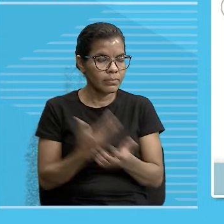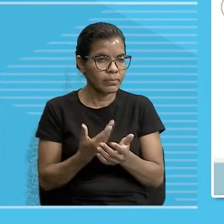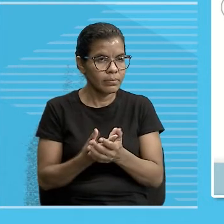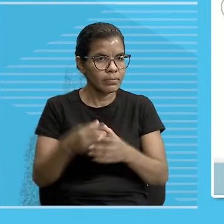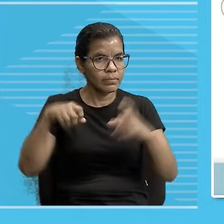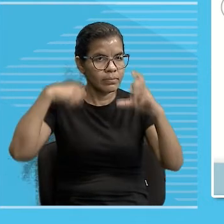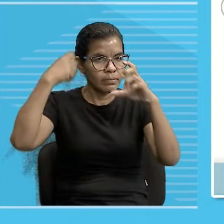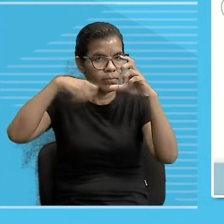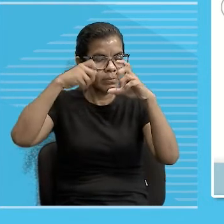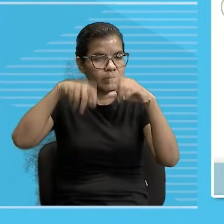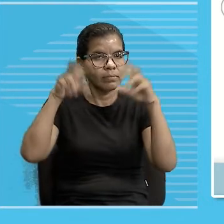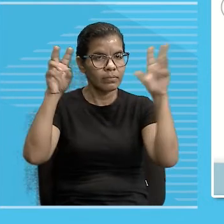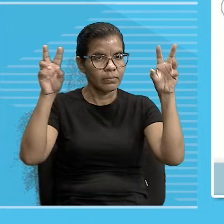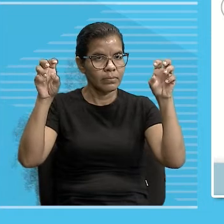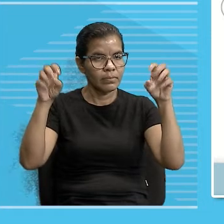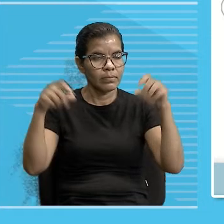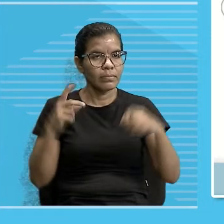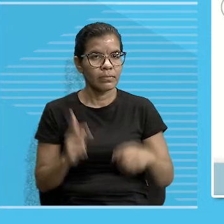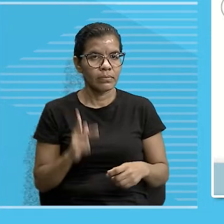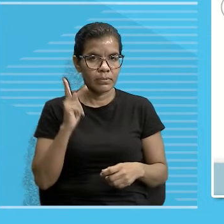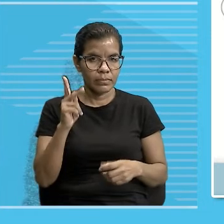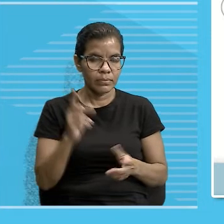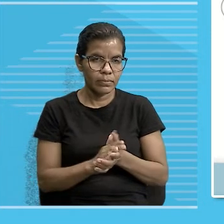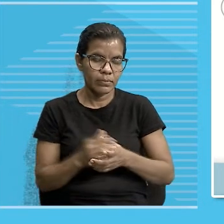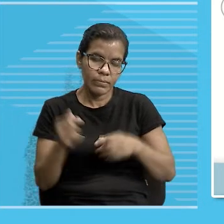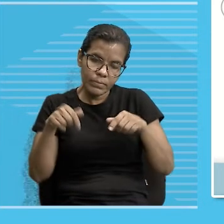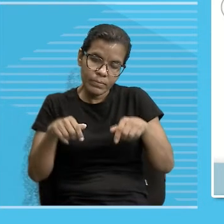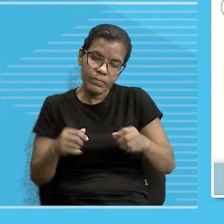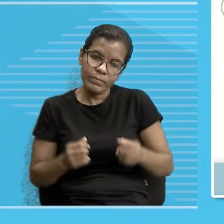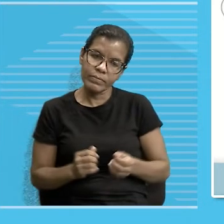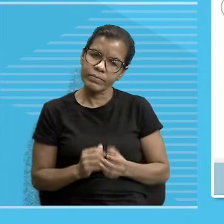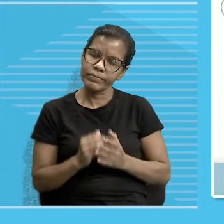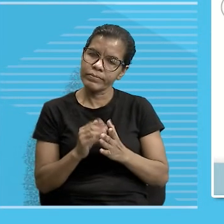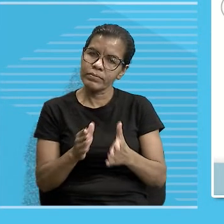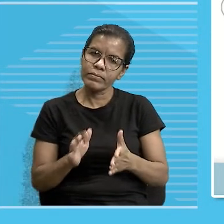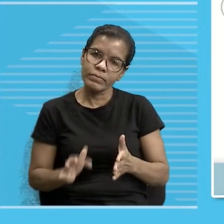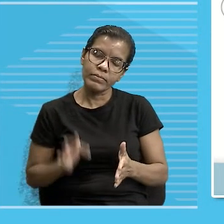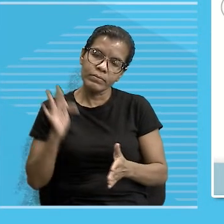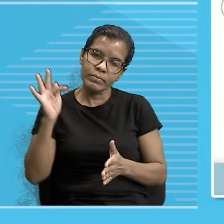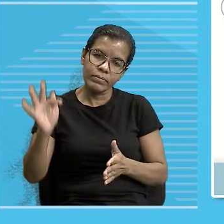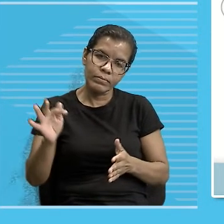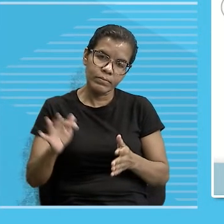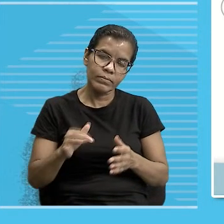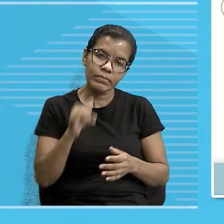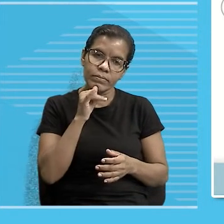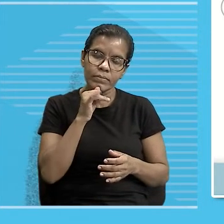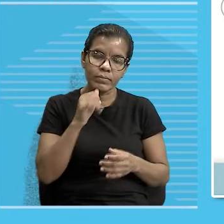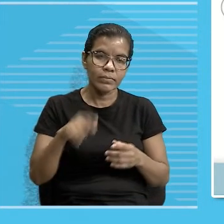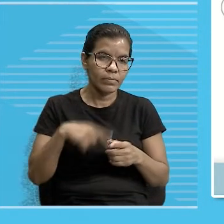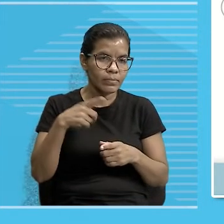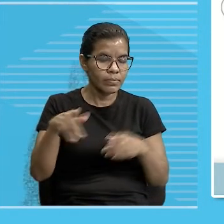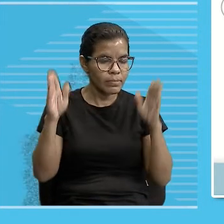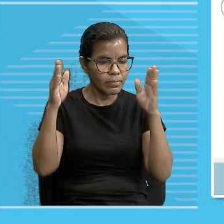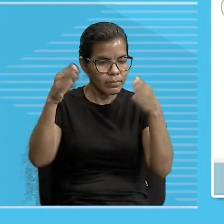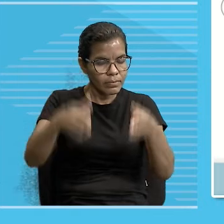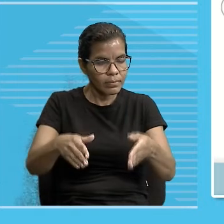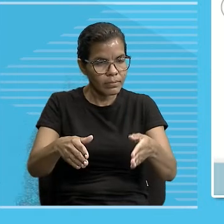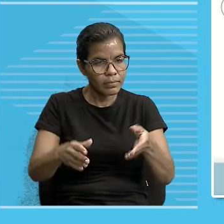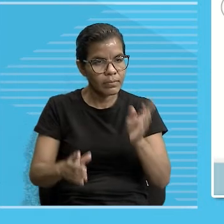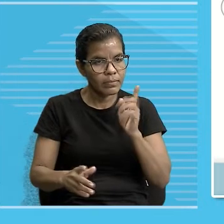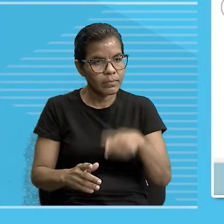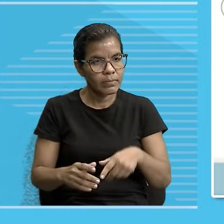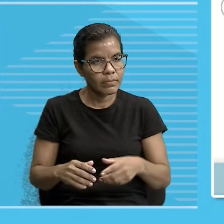tá bom? Aqui eu trago só alguns exemplos. Lá, eu foco mais nas